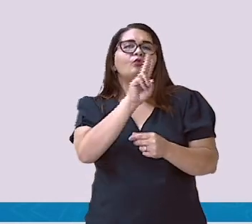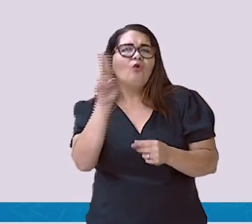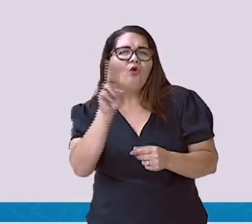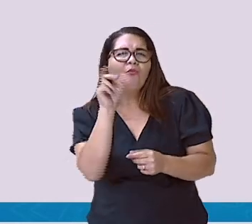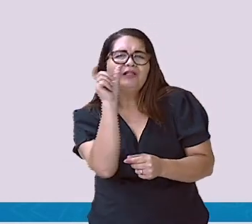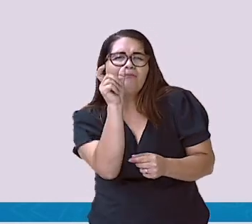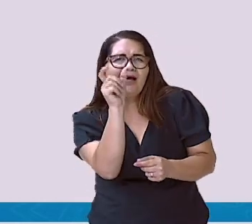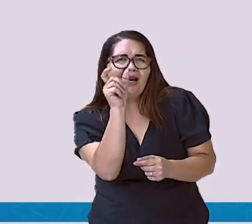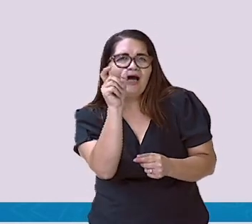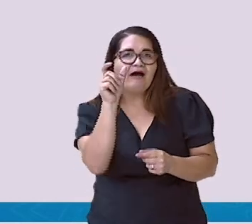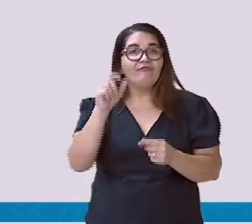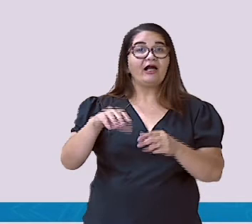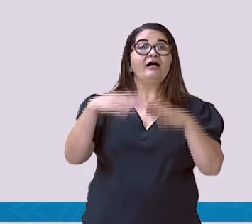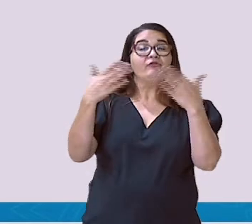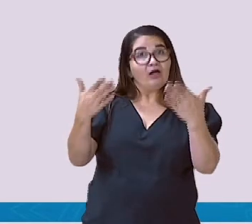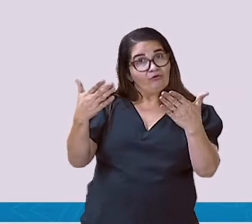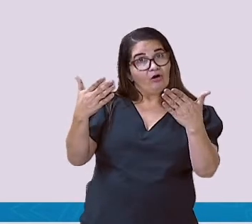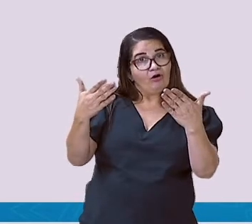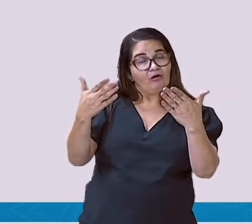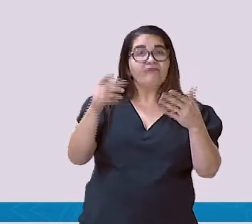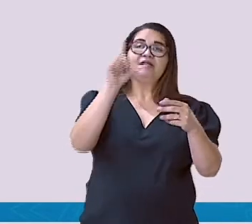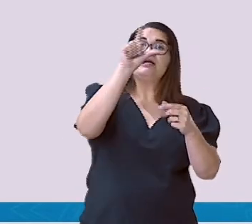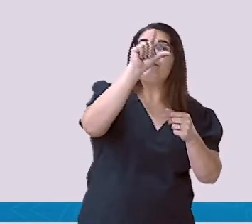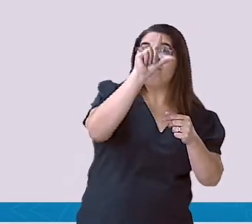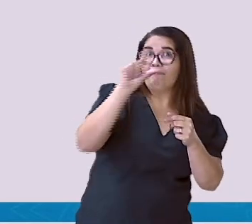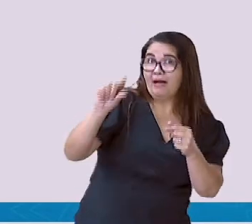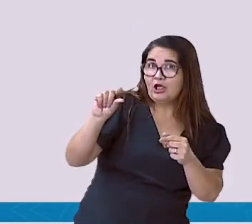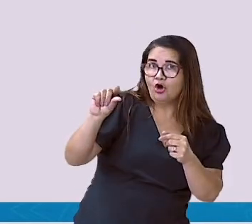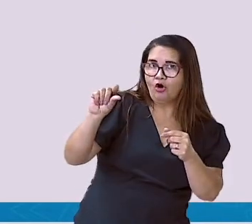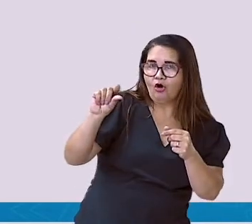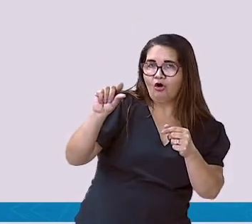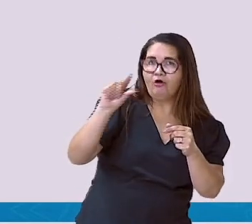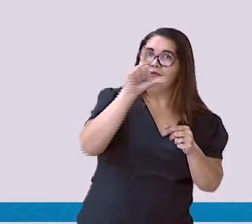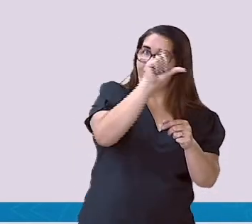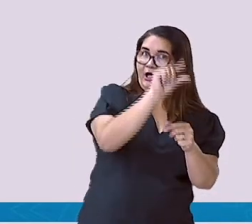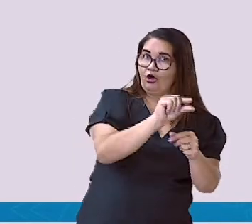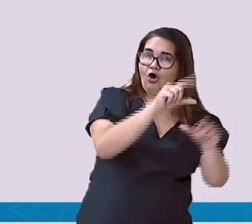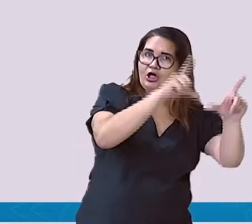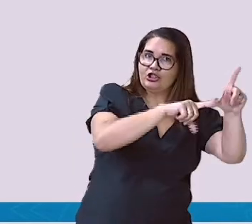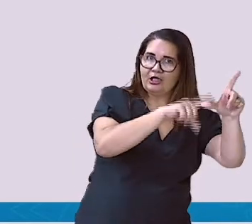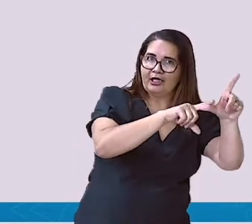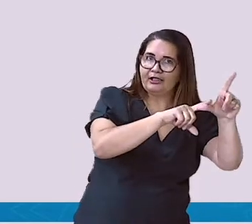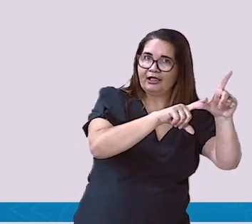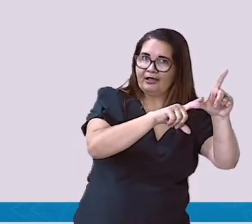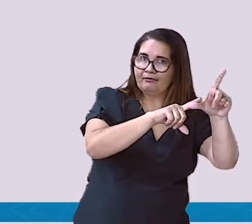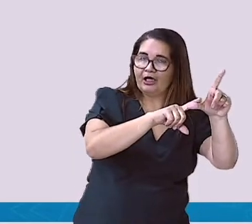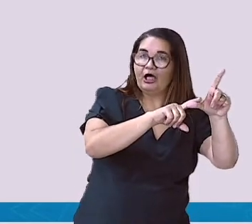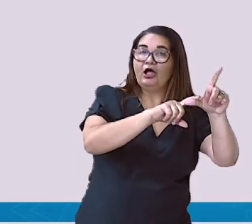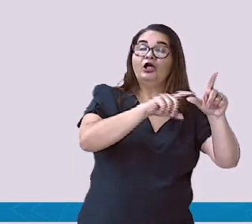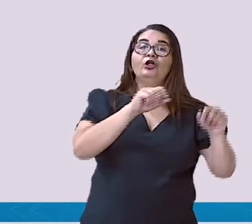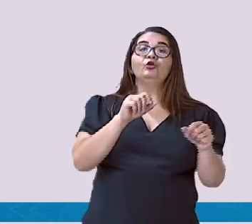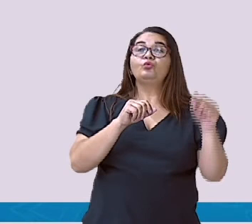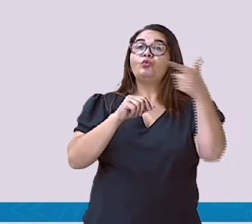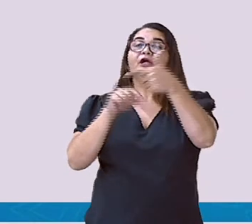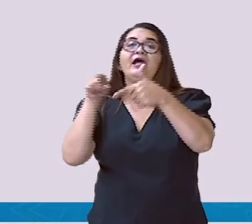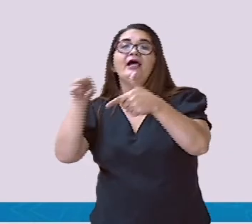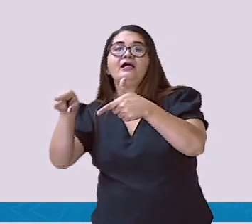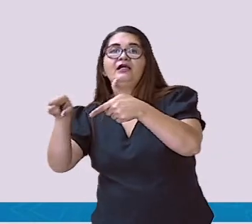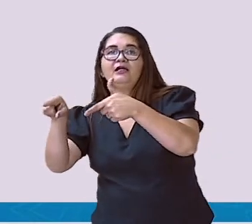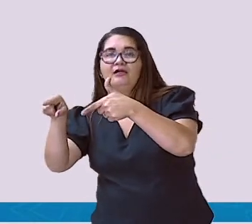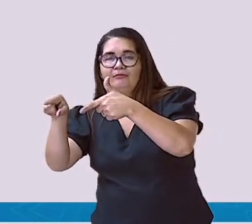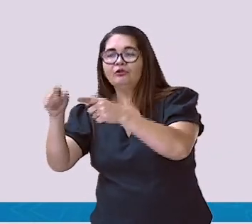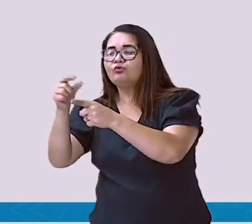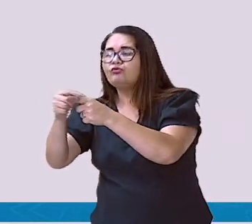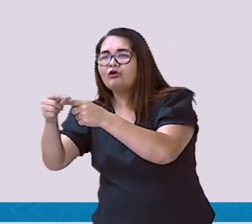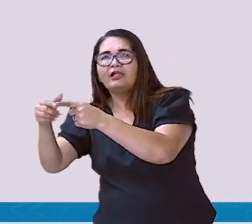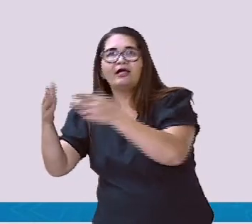de letras vai ser menor que a quantidade de fonemas. Por quê? Porque ao pronunciar